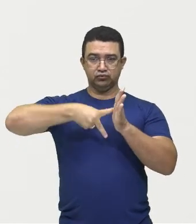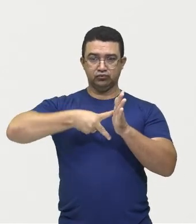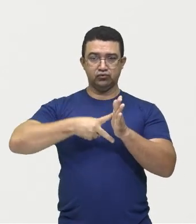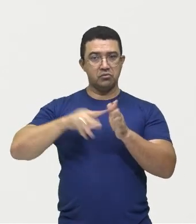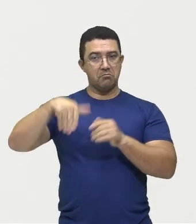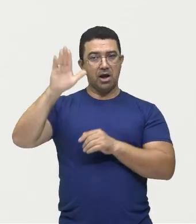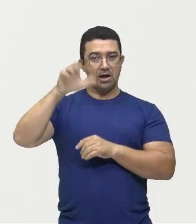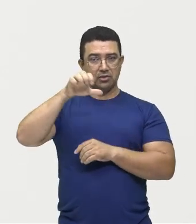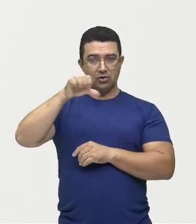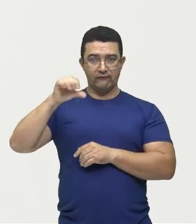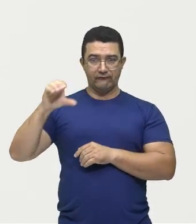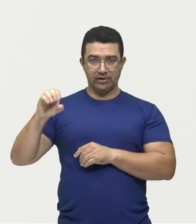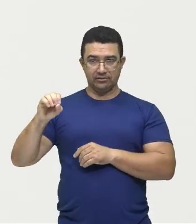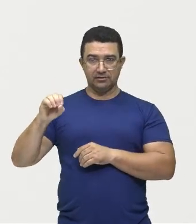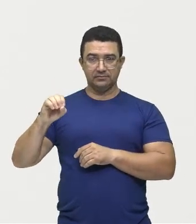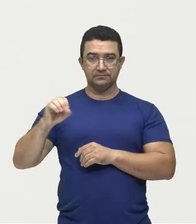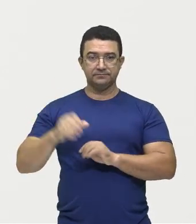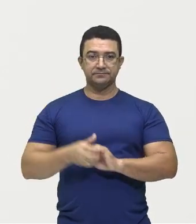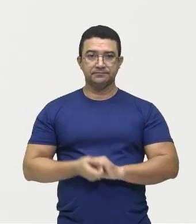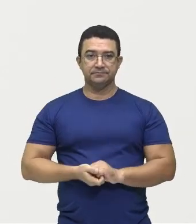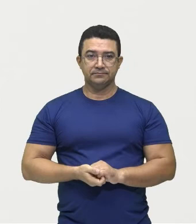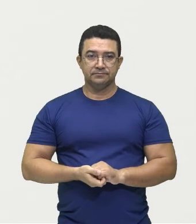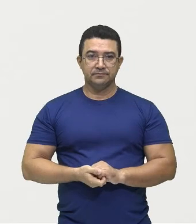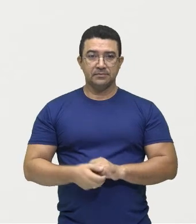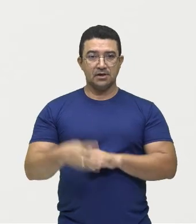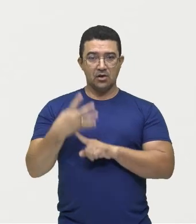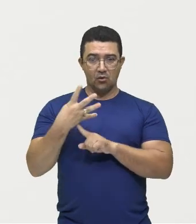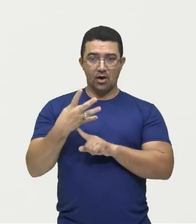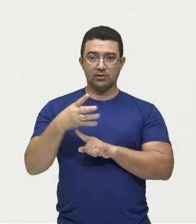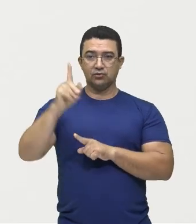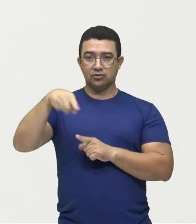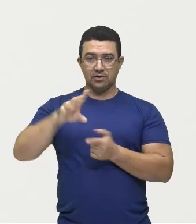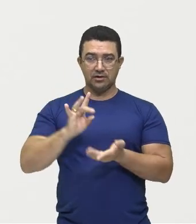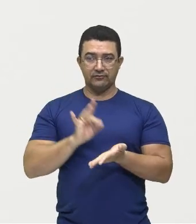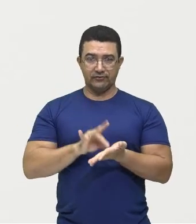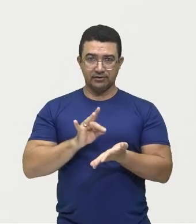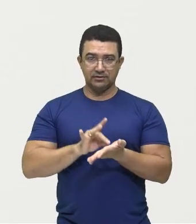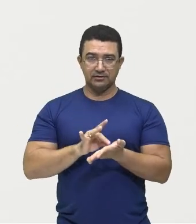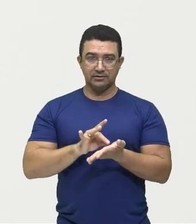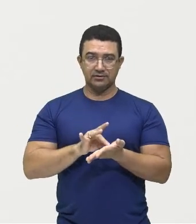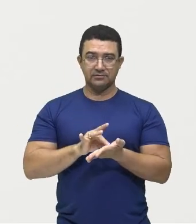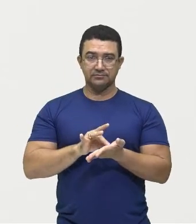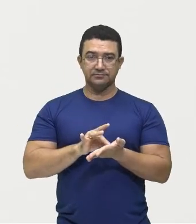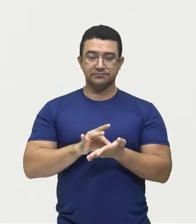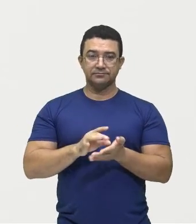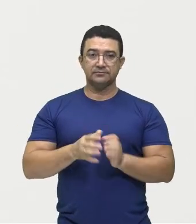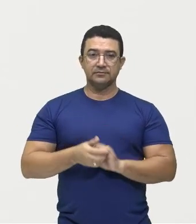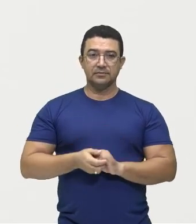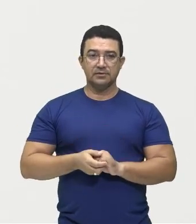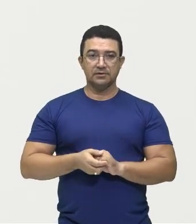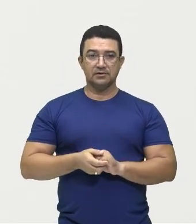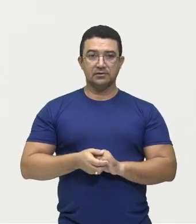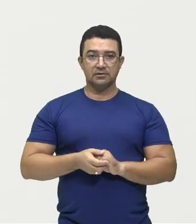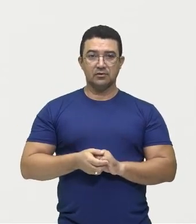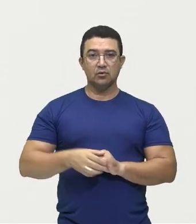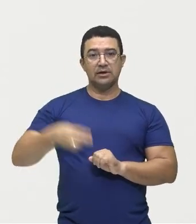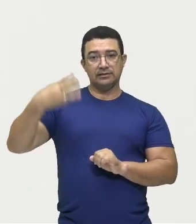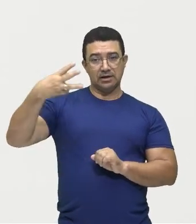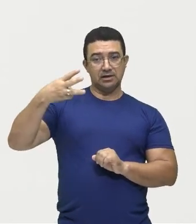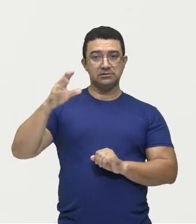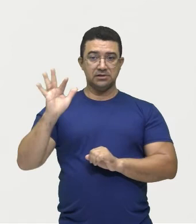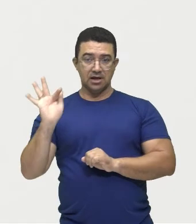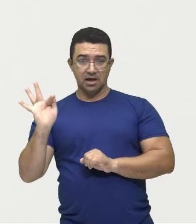graus, tá? E a 4, né? Sim, essa daqui é falsa, né? Aqui é falsa. E a